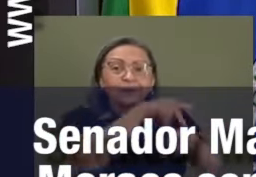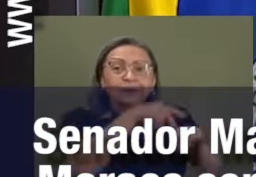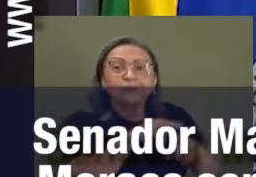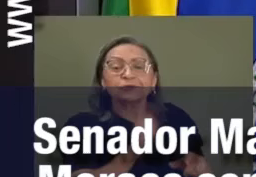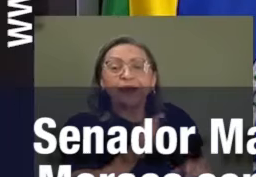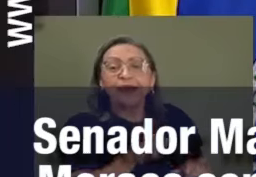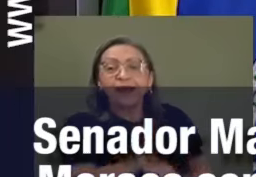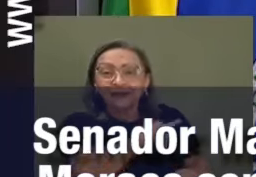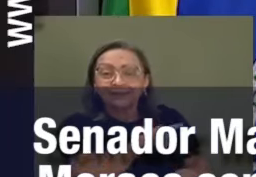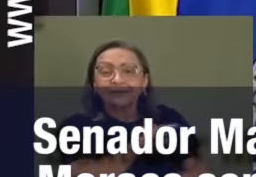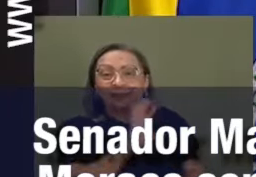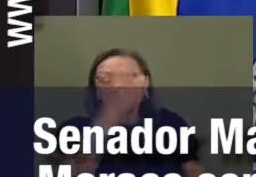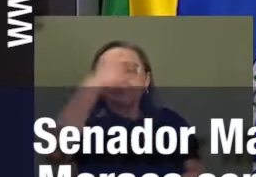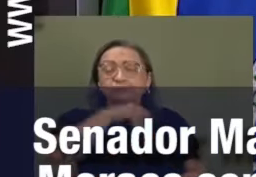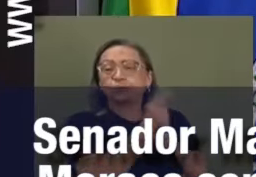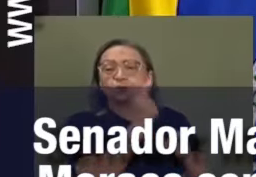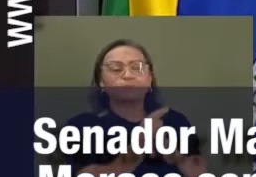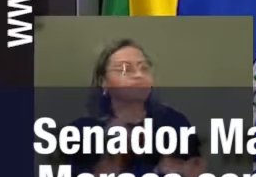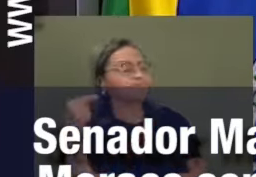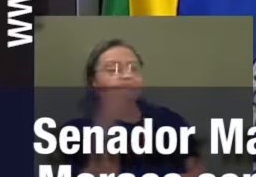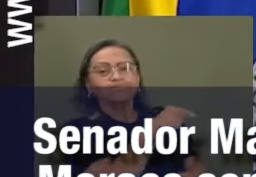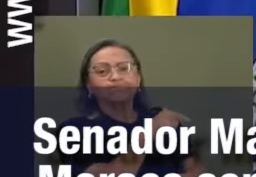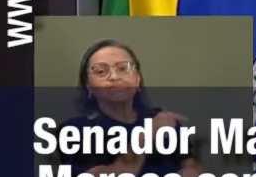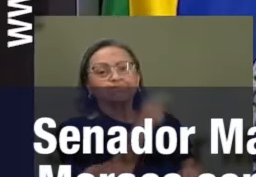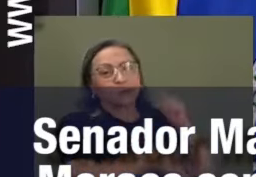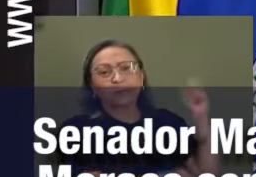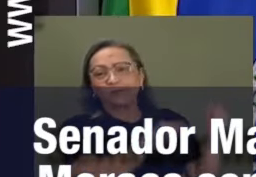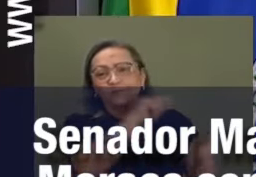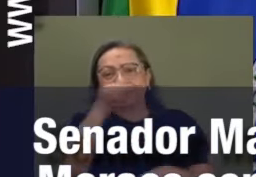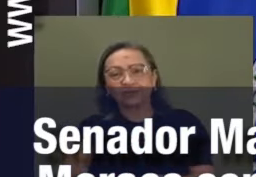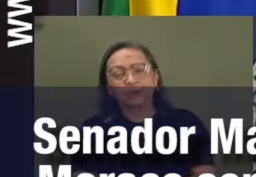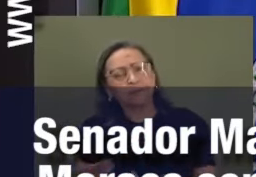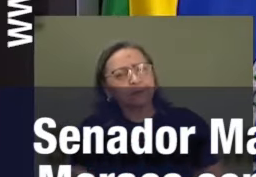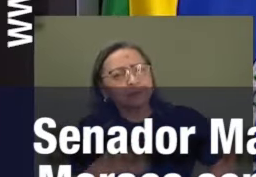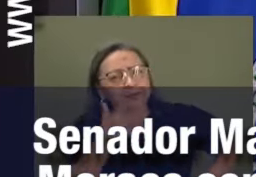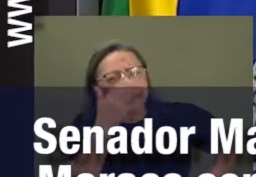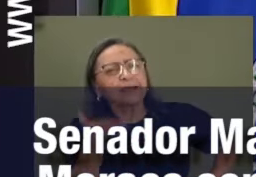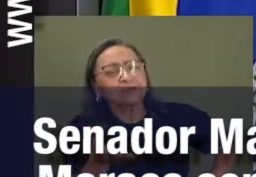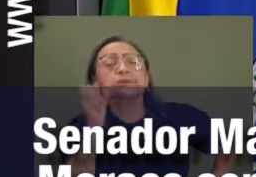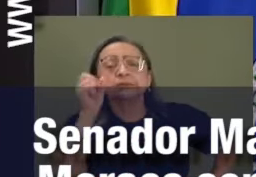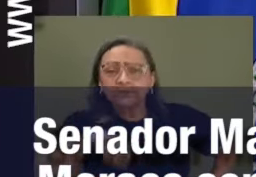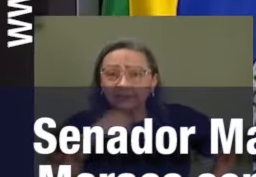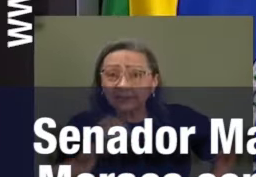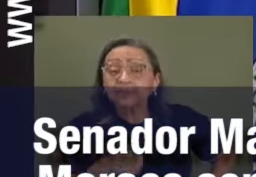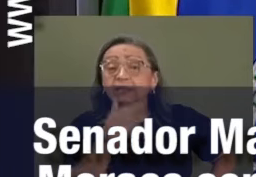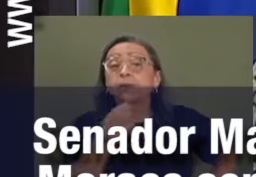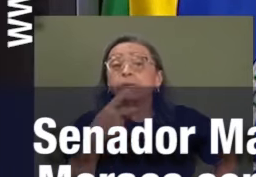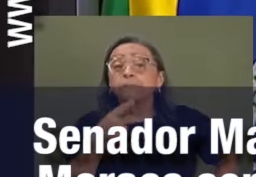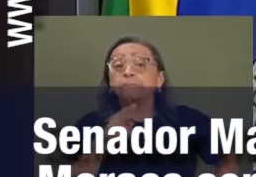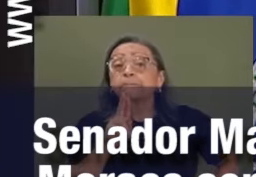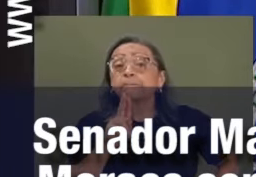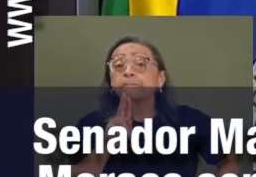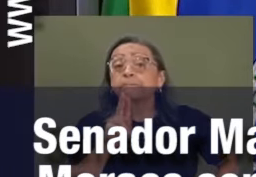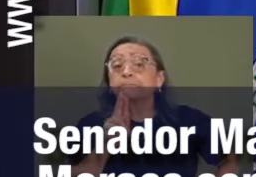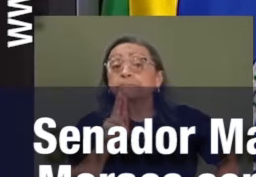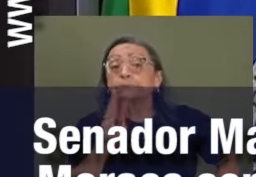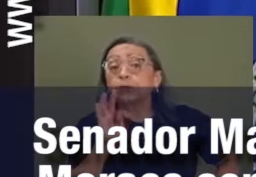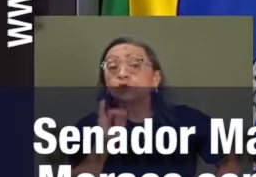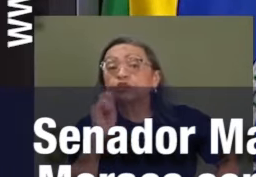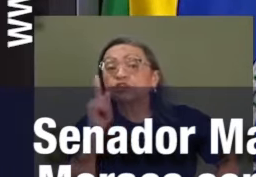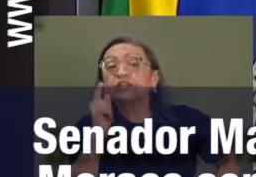não tomou providências. E aí pergunta, será então que foi isso? Sim. Ele não veio ao G20 com receio de